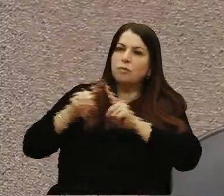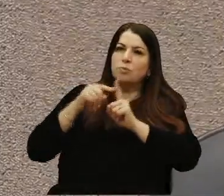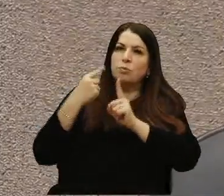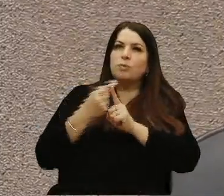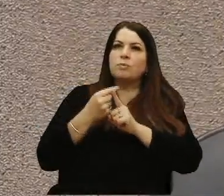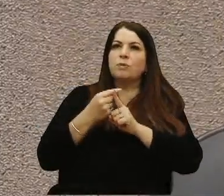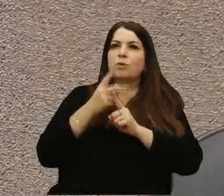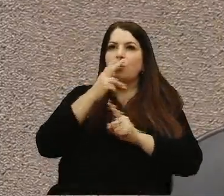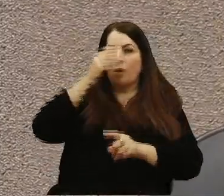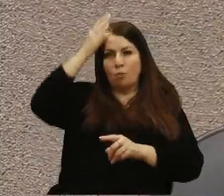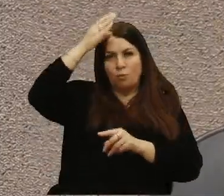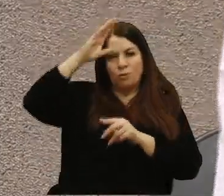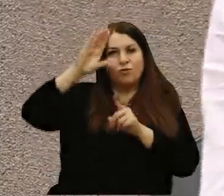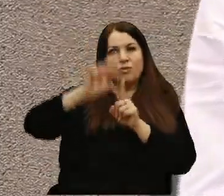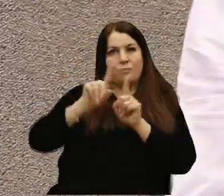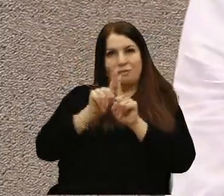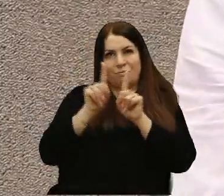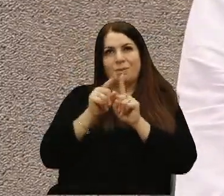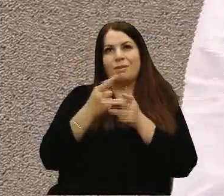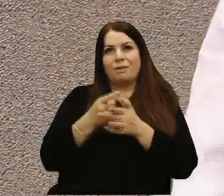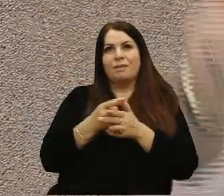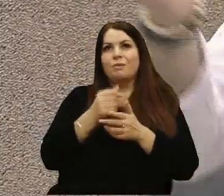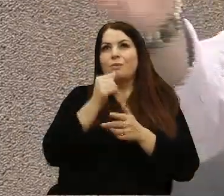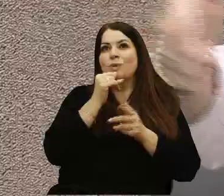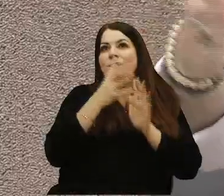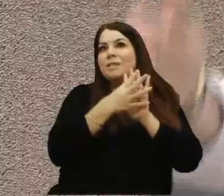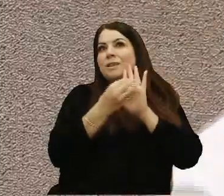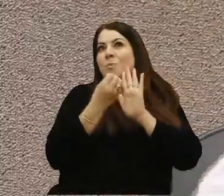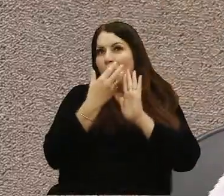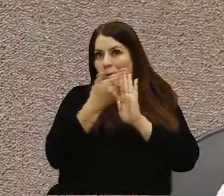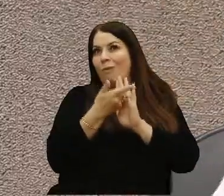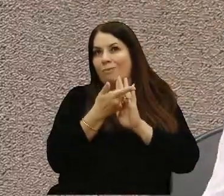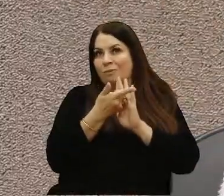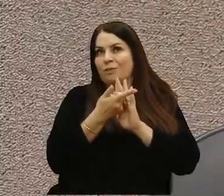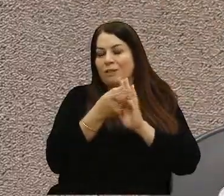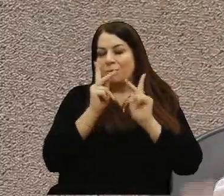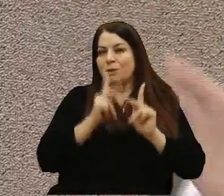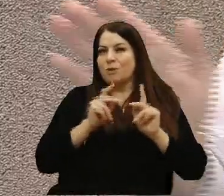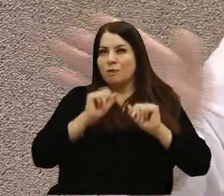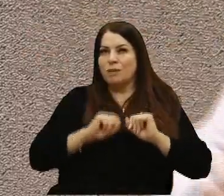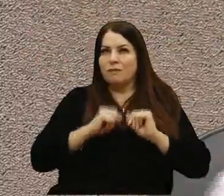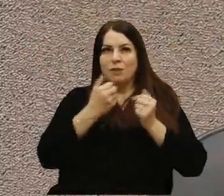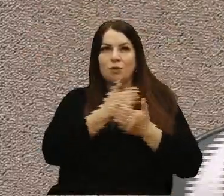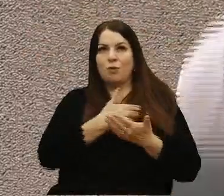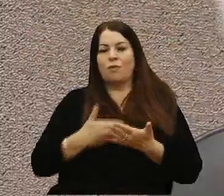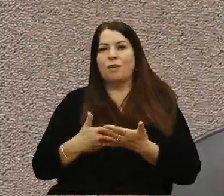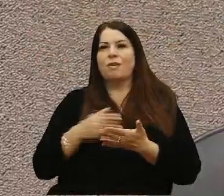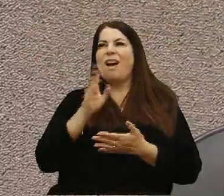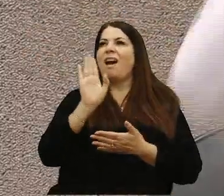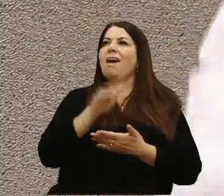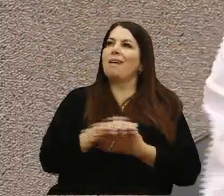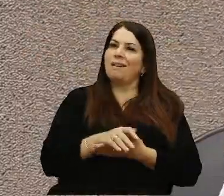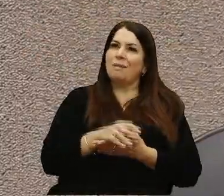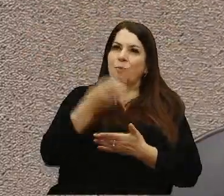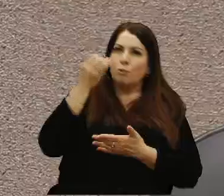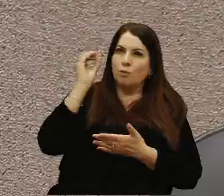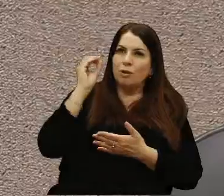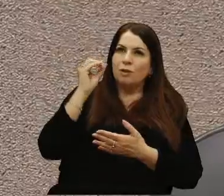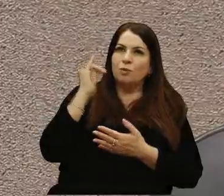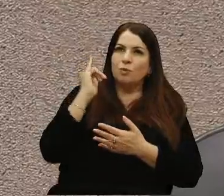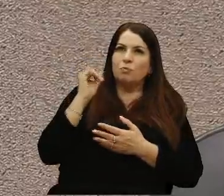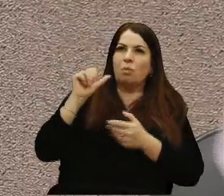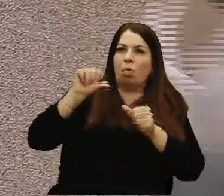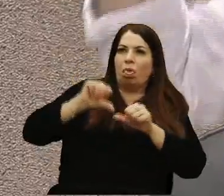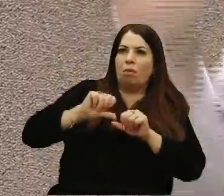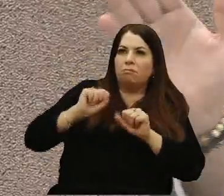como Curitiba. Curitiba tem um exemplo bom. E aqui, às vezes o pessoal vem defender o governo, eles falam, mas Porto Alegre os ônibus estão caindo nos